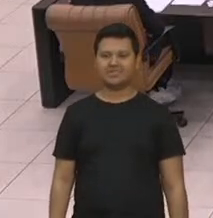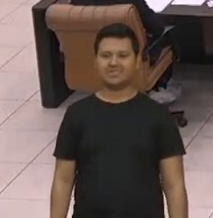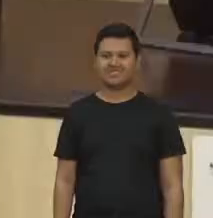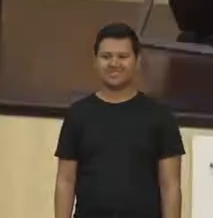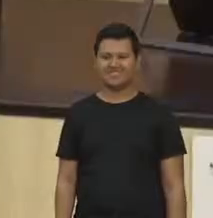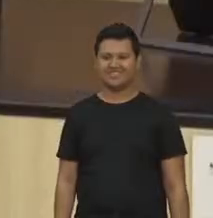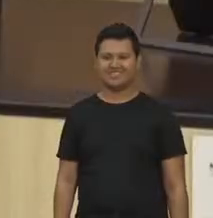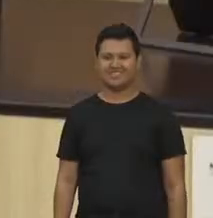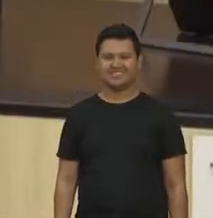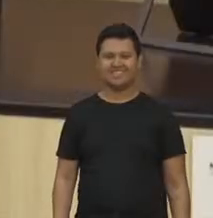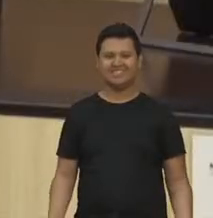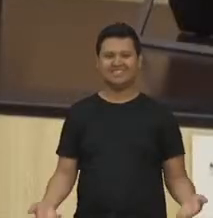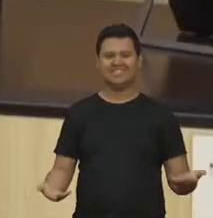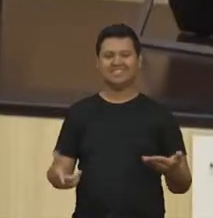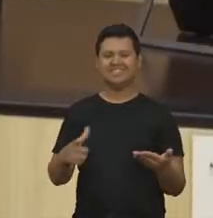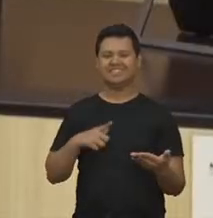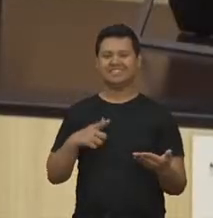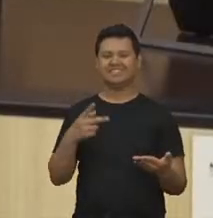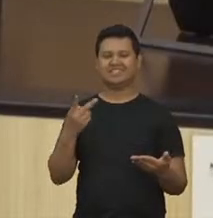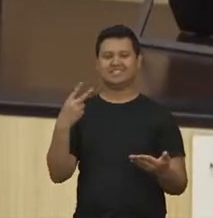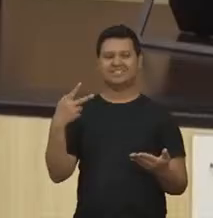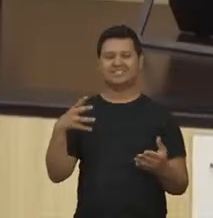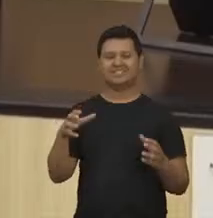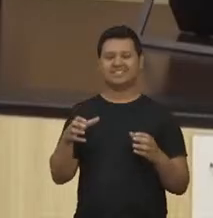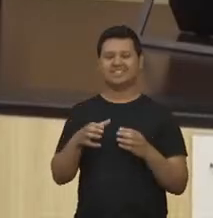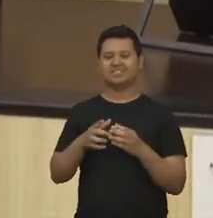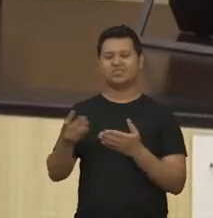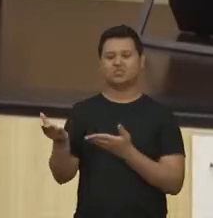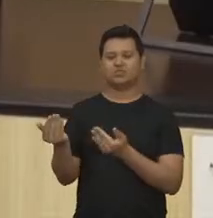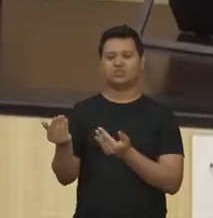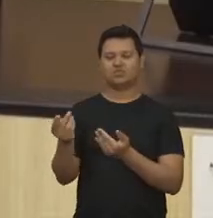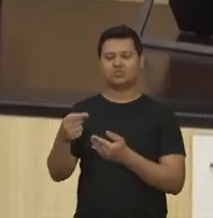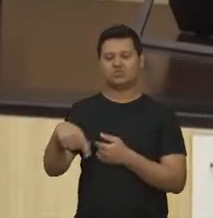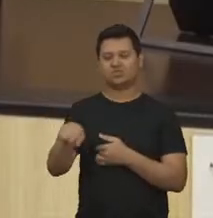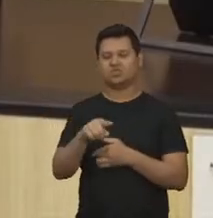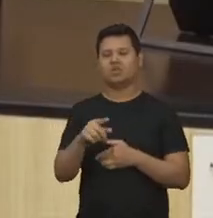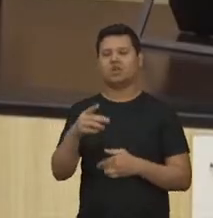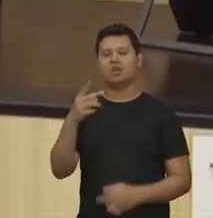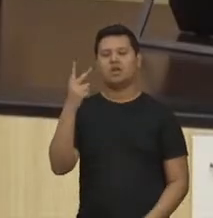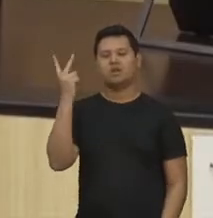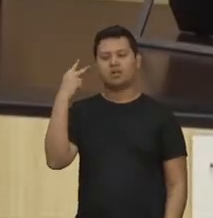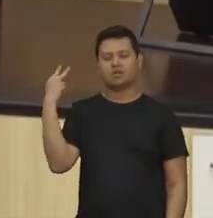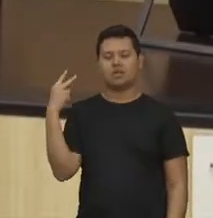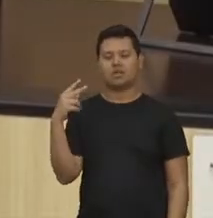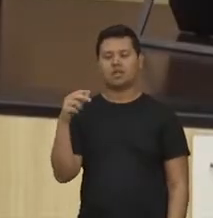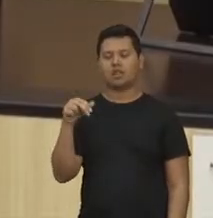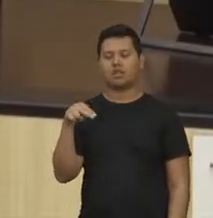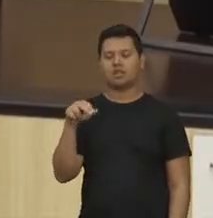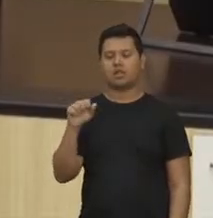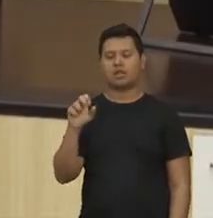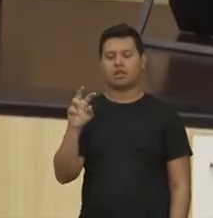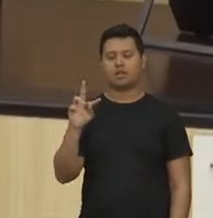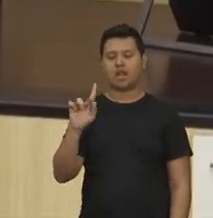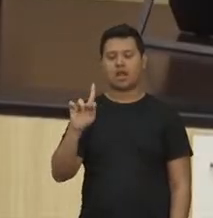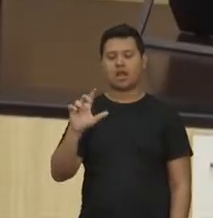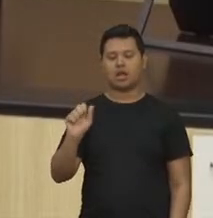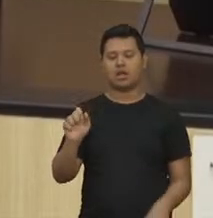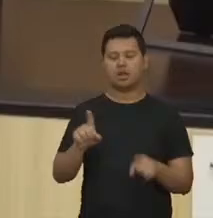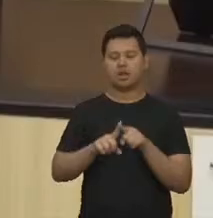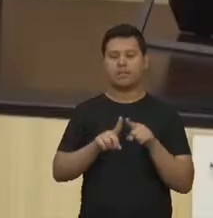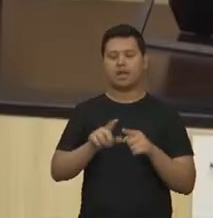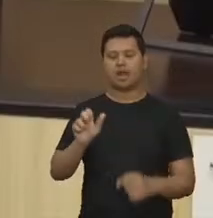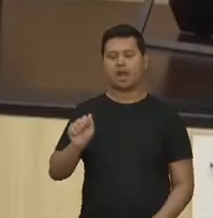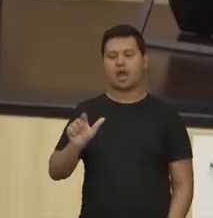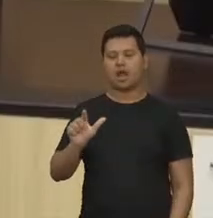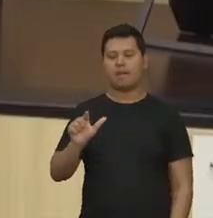Quero registrar a presença aqui dos vereadores jovens, a vereadora Natasha e o suplente